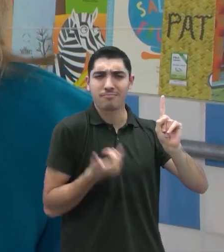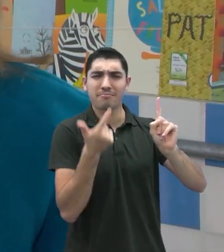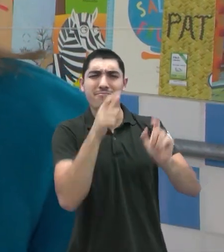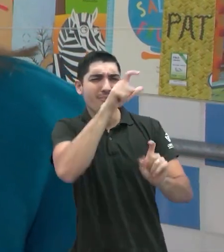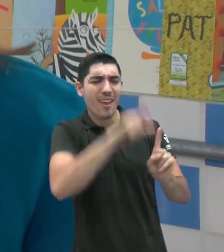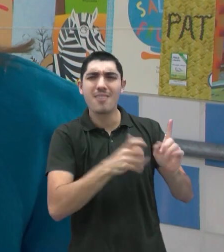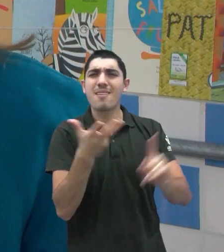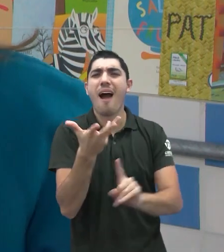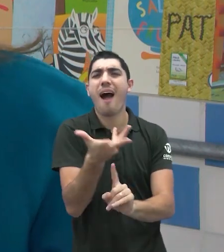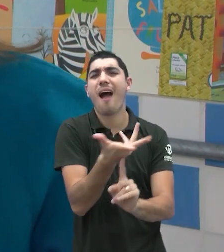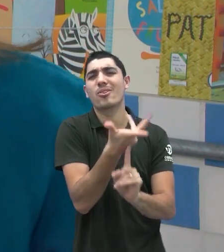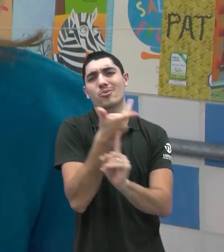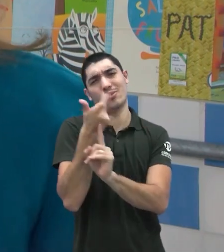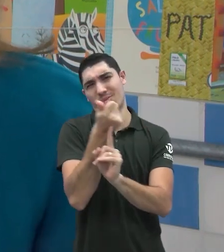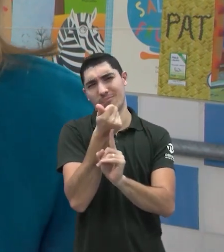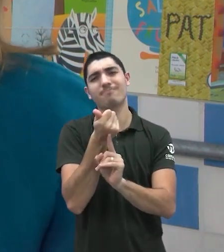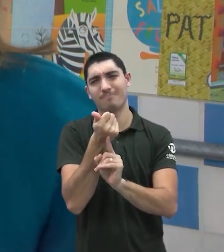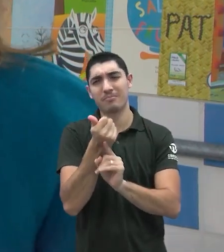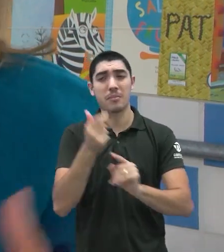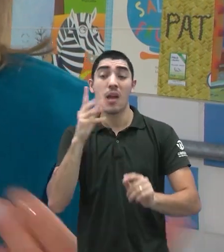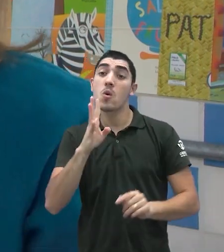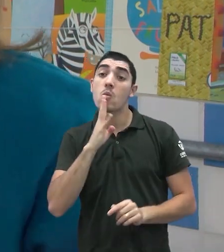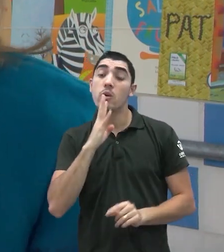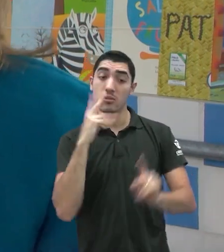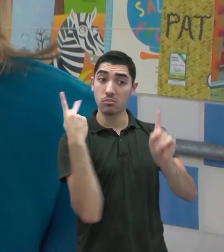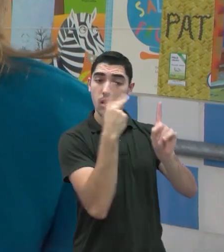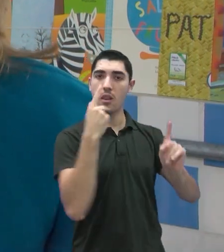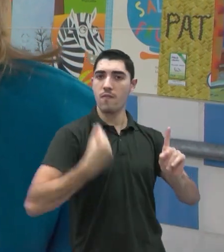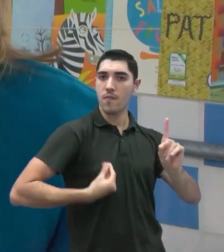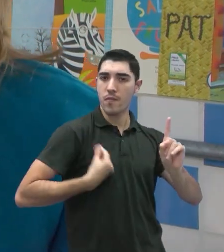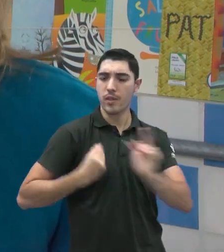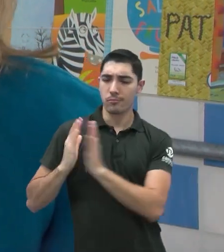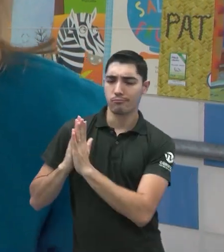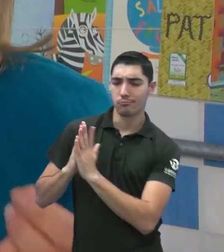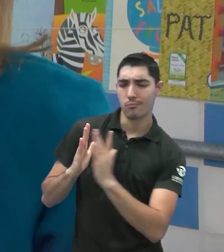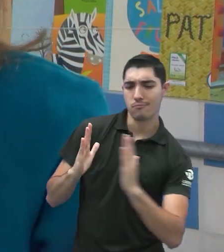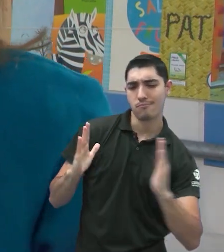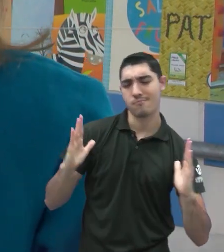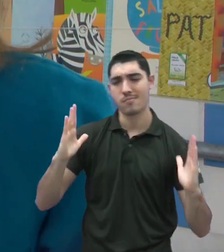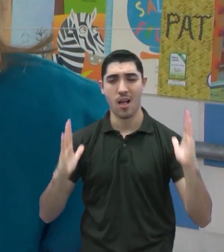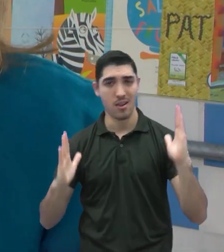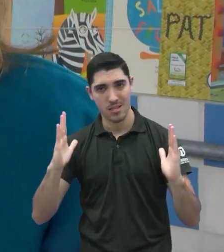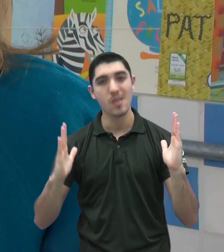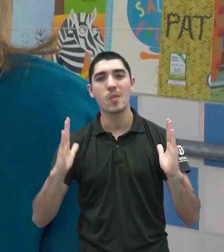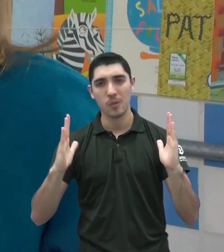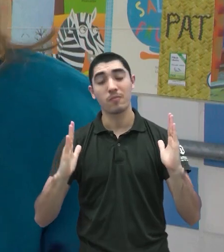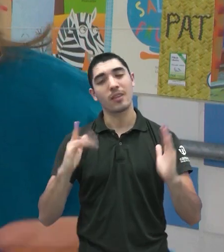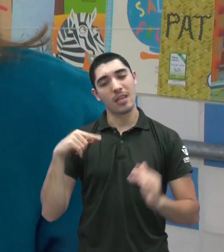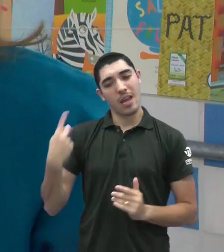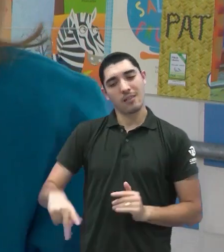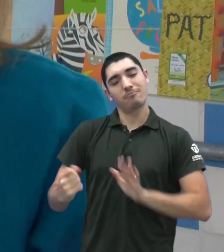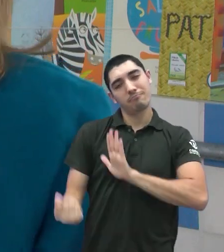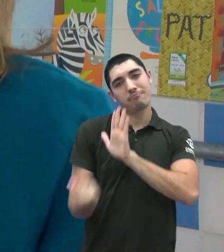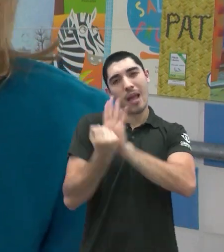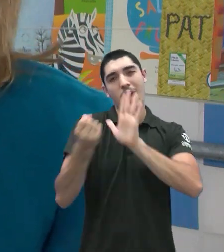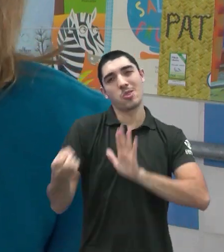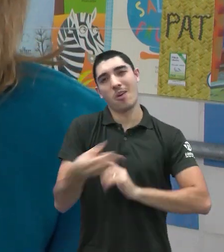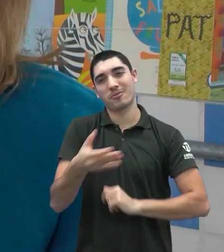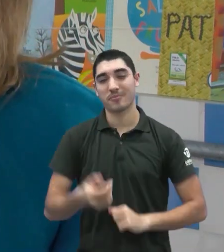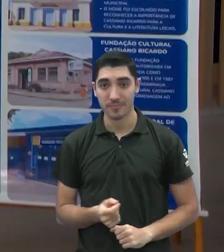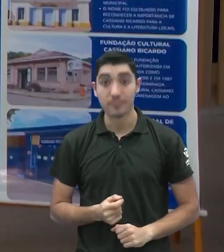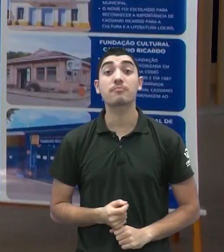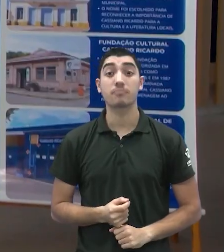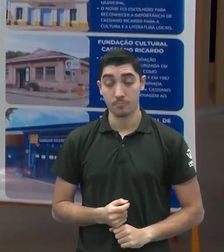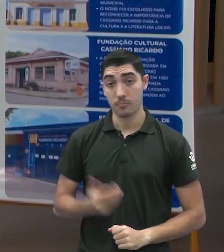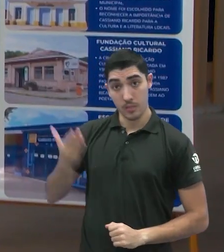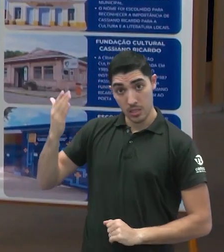sim um artista, né? A gente poder conhecer todas as faces do Cassiano e que ele fique aí registrado no nosso